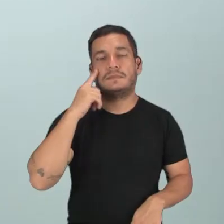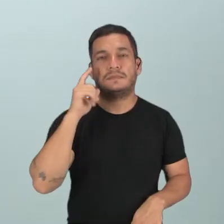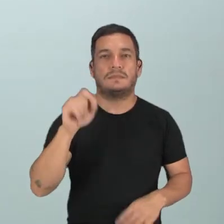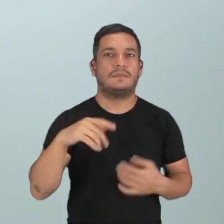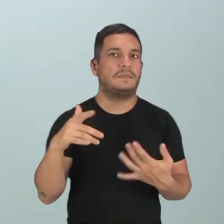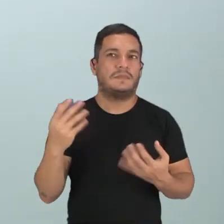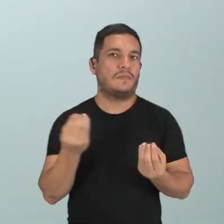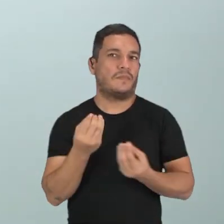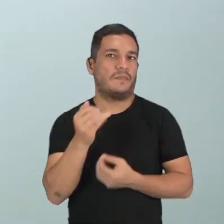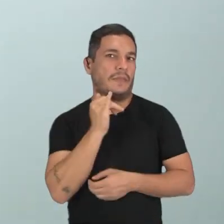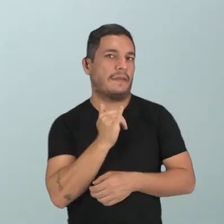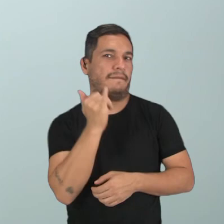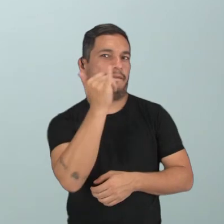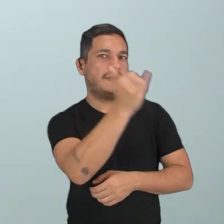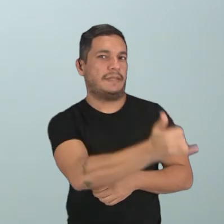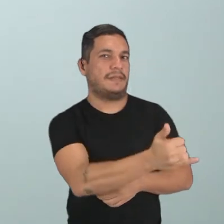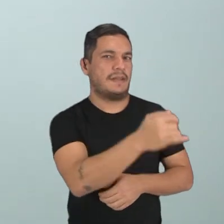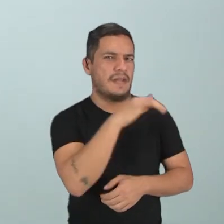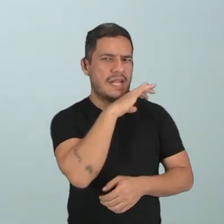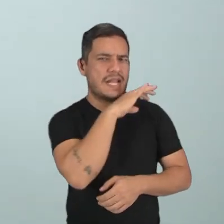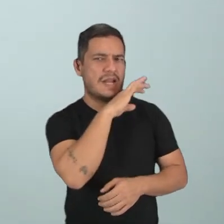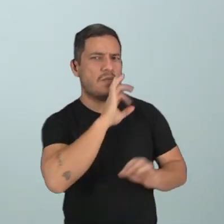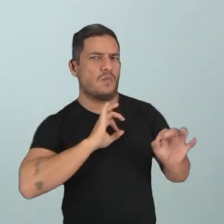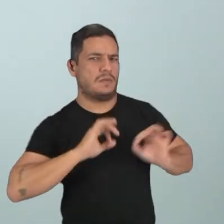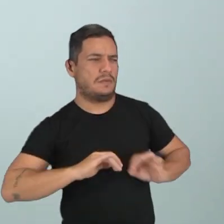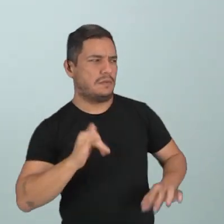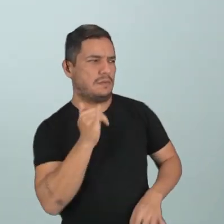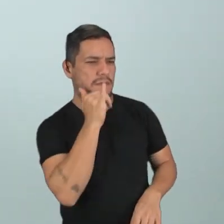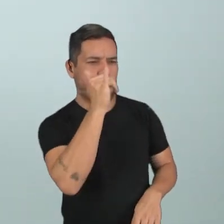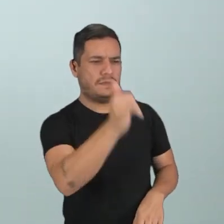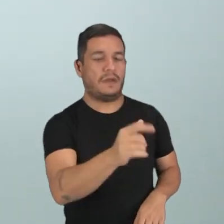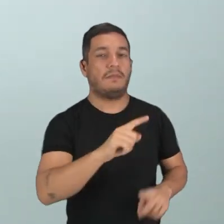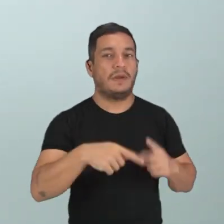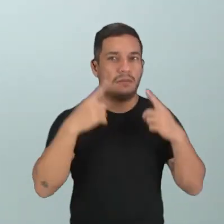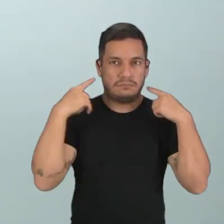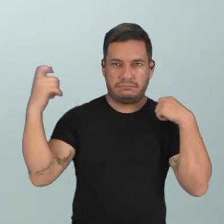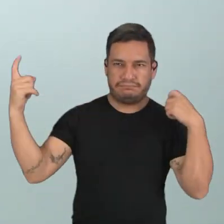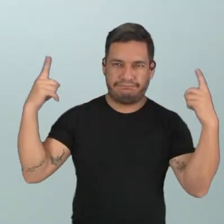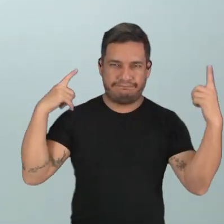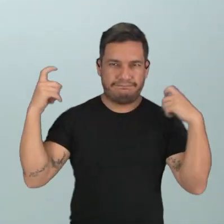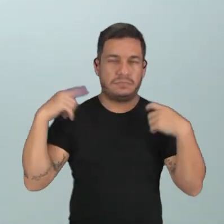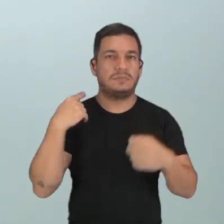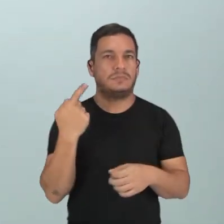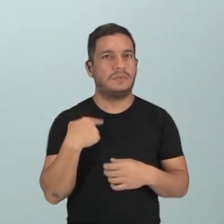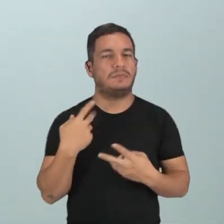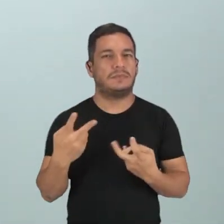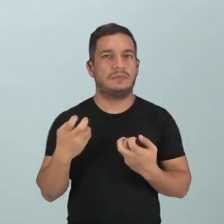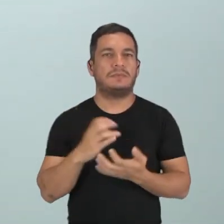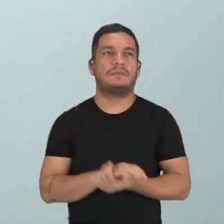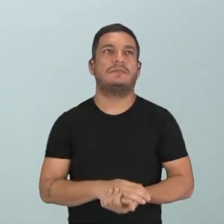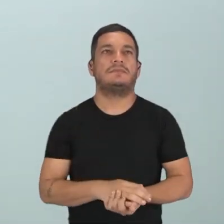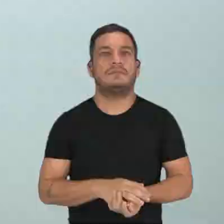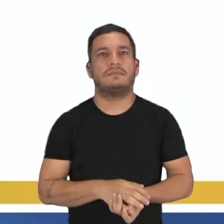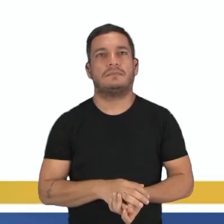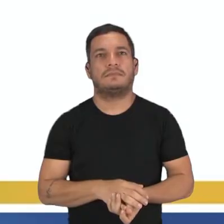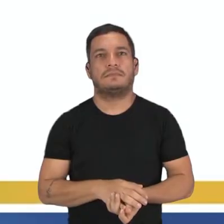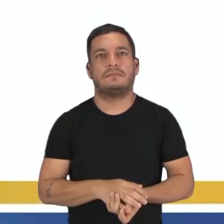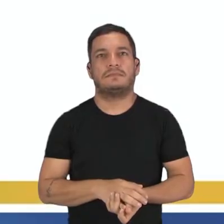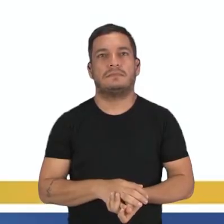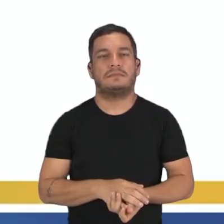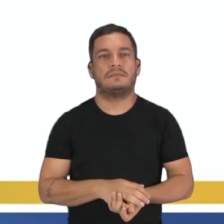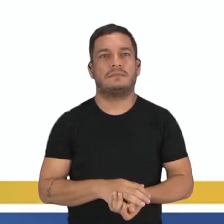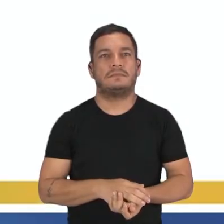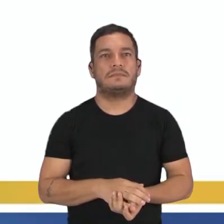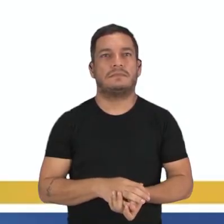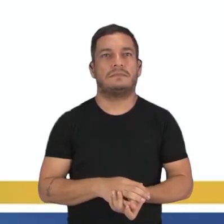ela não tem como falar como avisar mas pelo barulho reconhecemos que ela estava por perto próxima questão